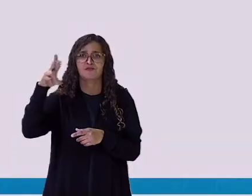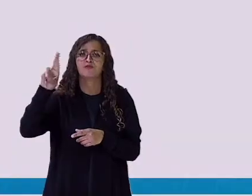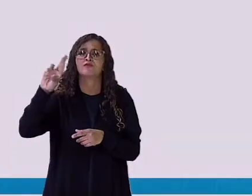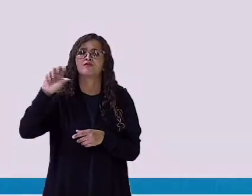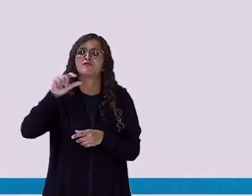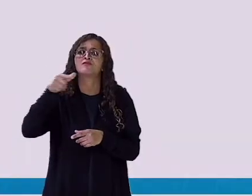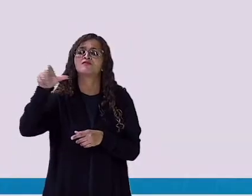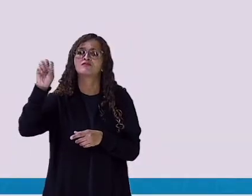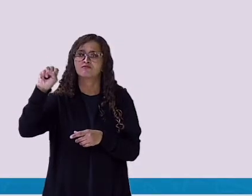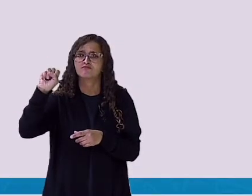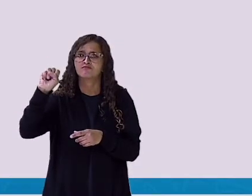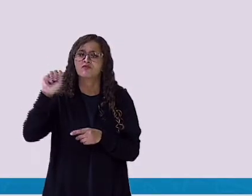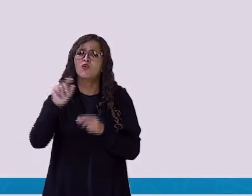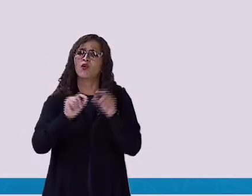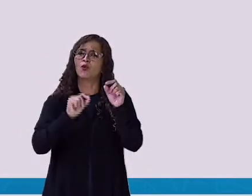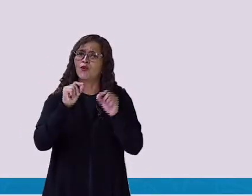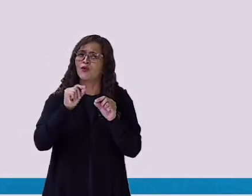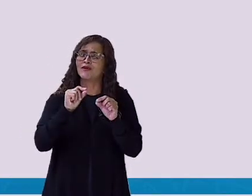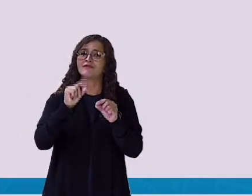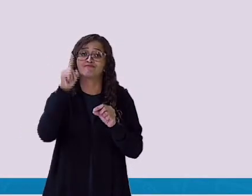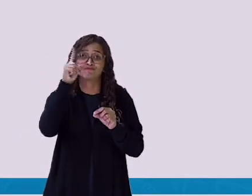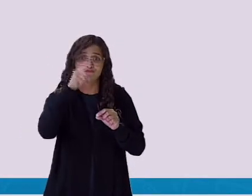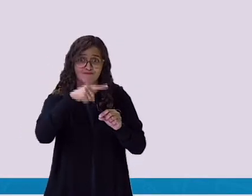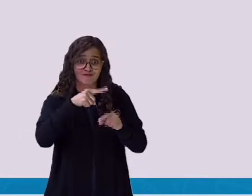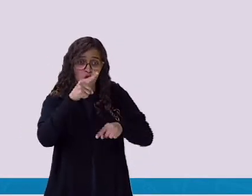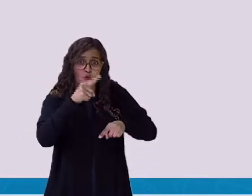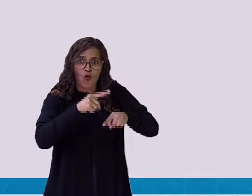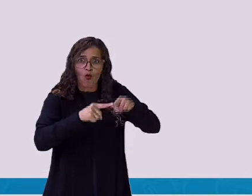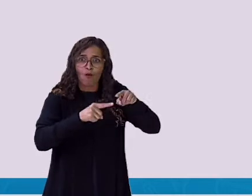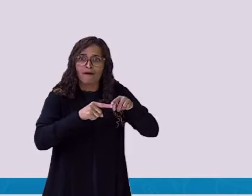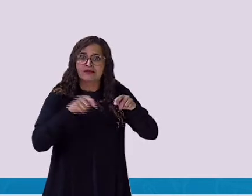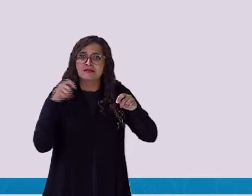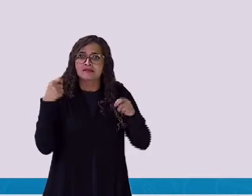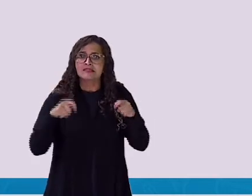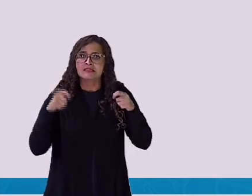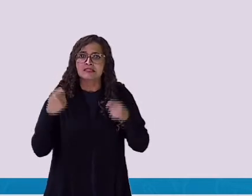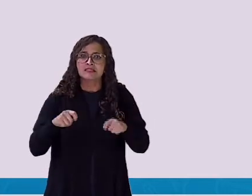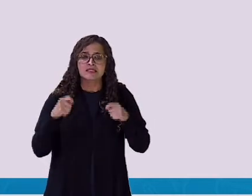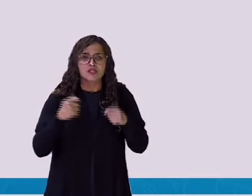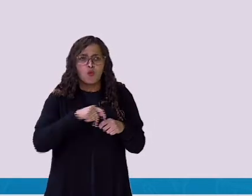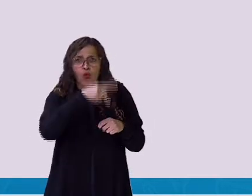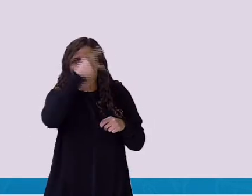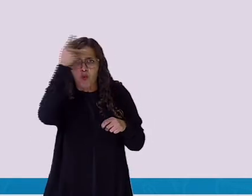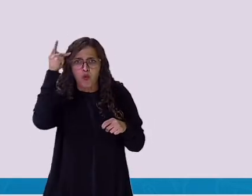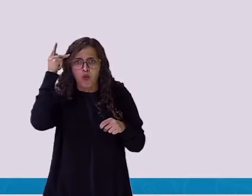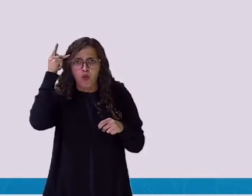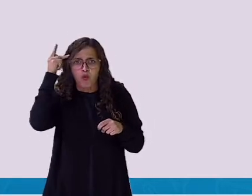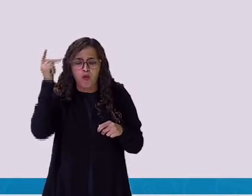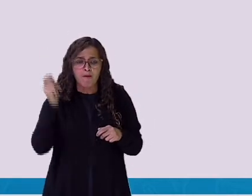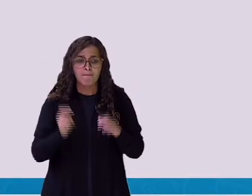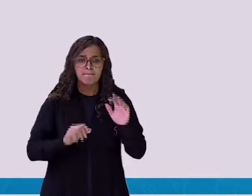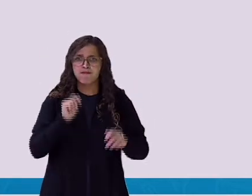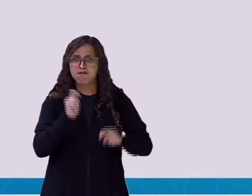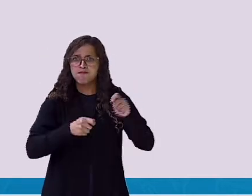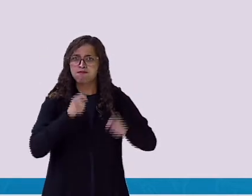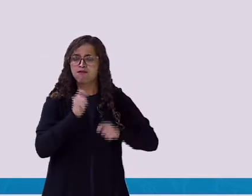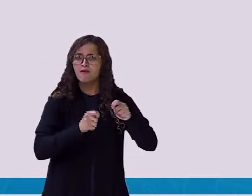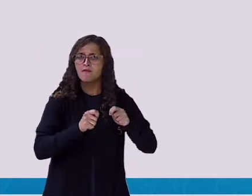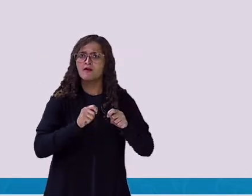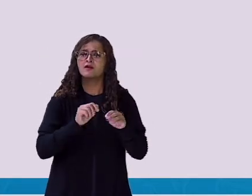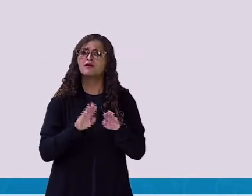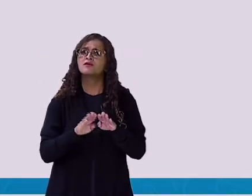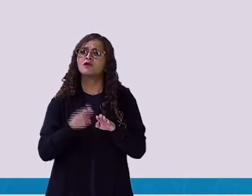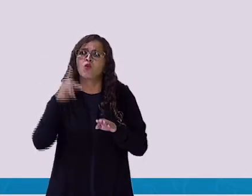Instrumentos de percussão são aqueles instrumentos que precisam ser agitados, raspados ou percutidos para